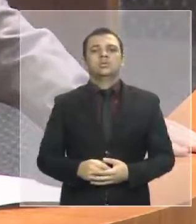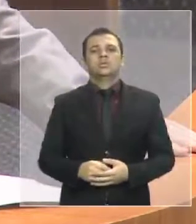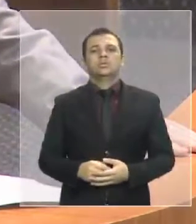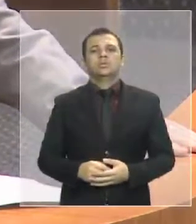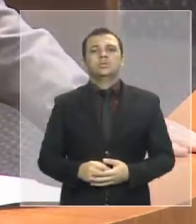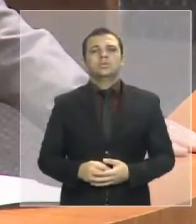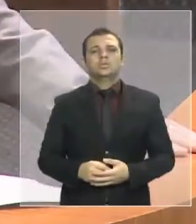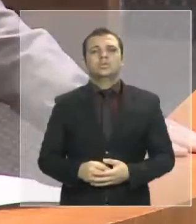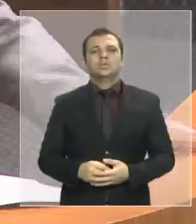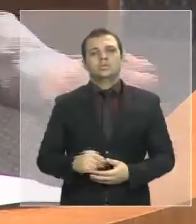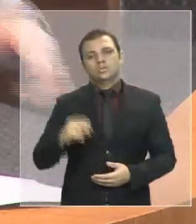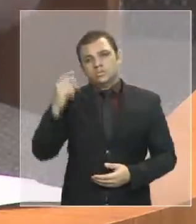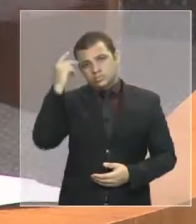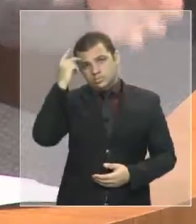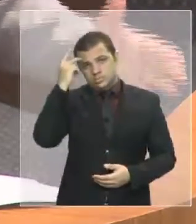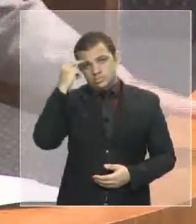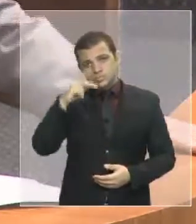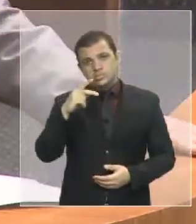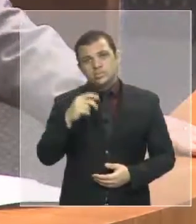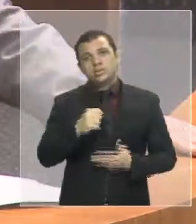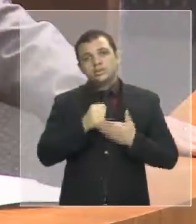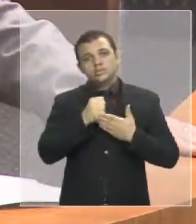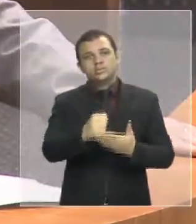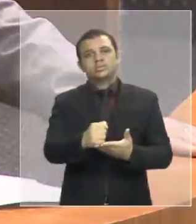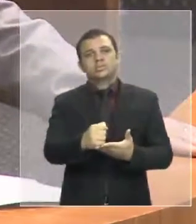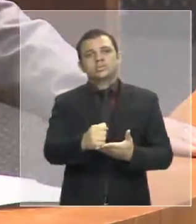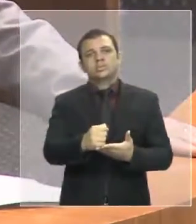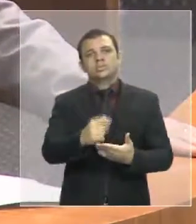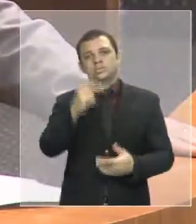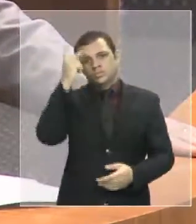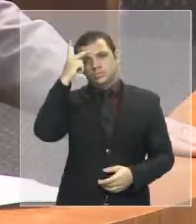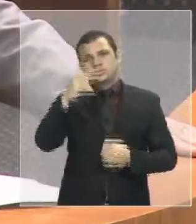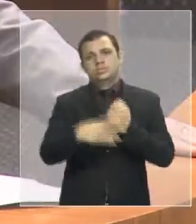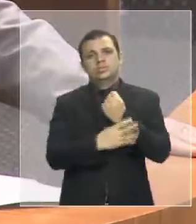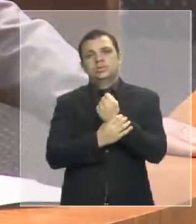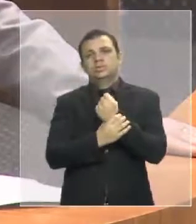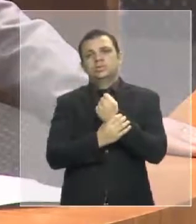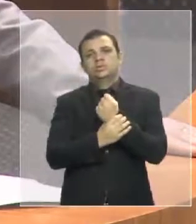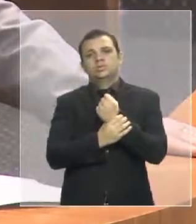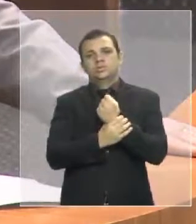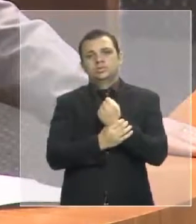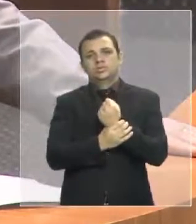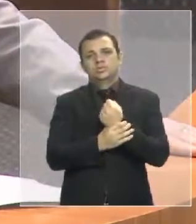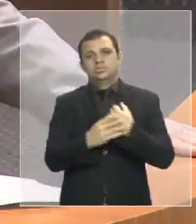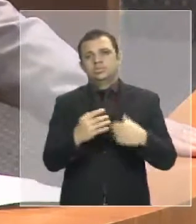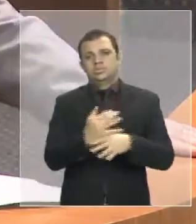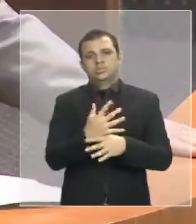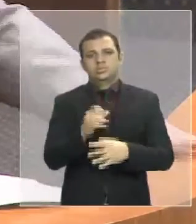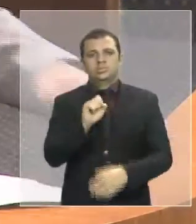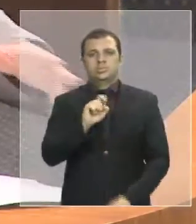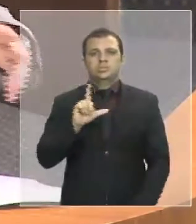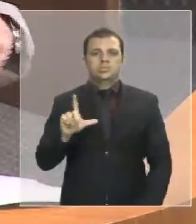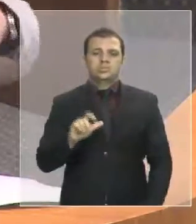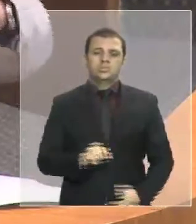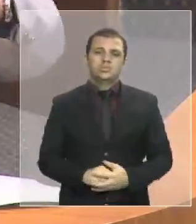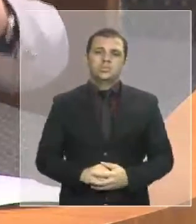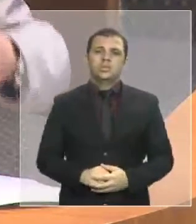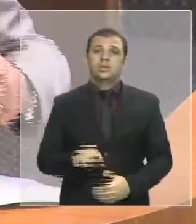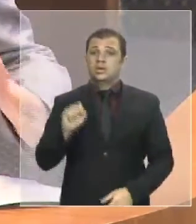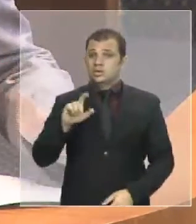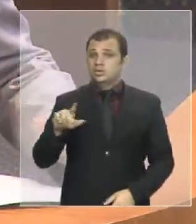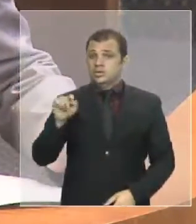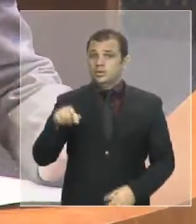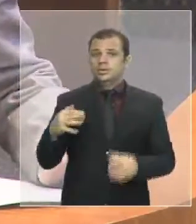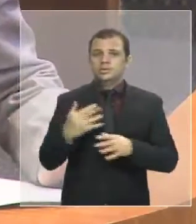para a questão como contribuição para a segurança da nossa cidade são luís é uma cidade